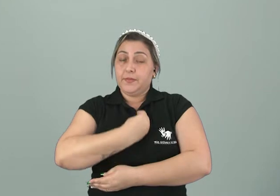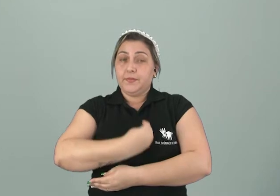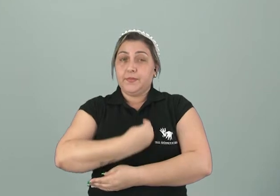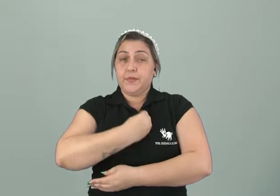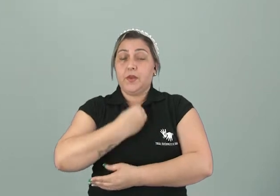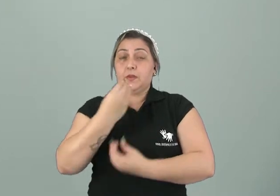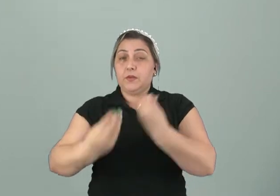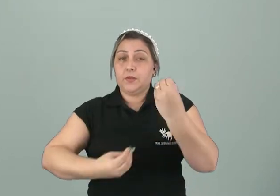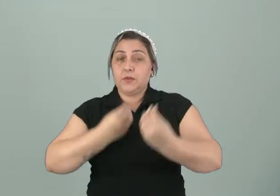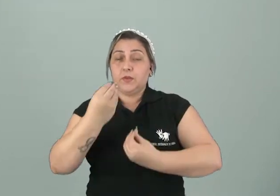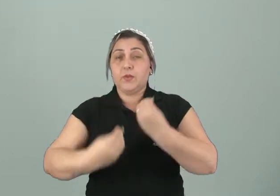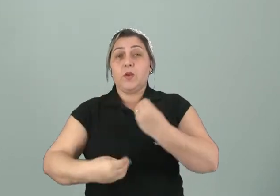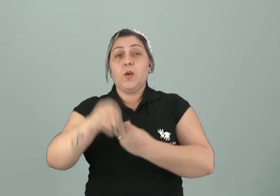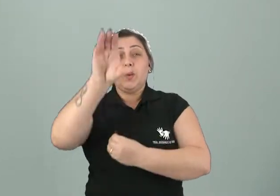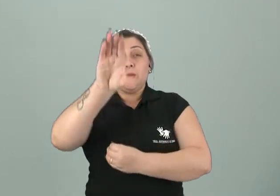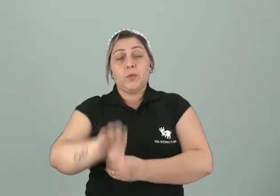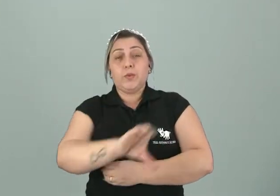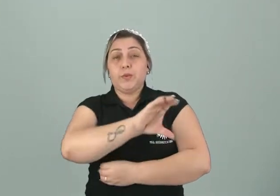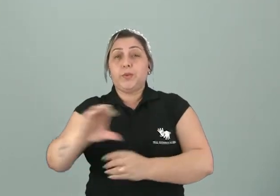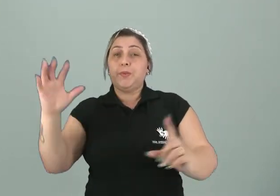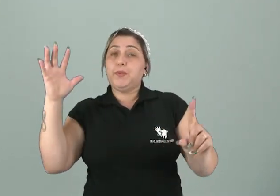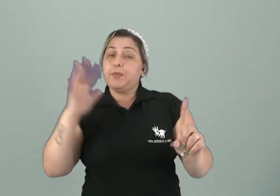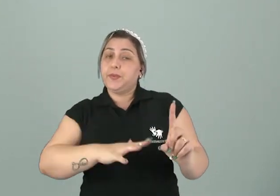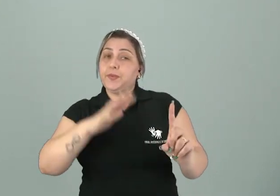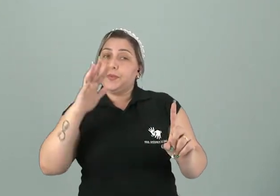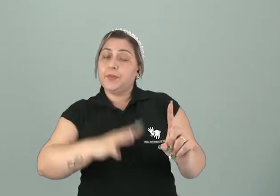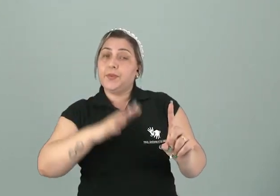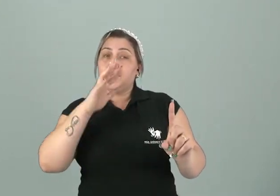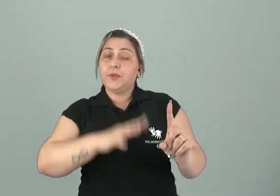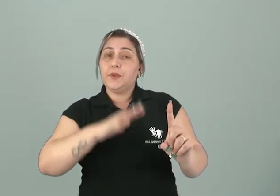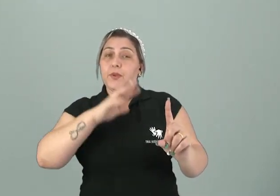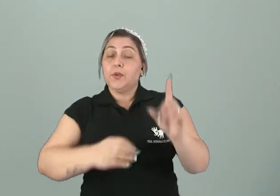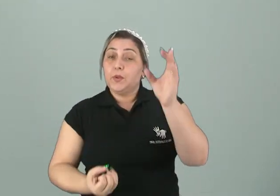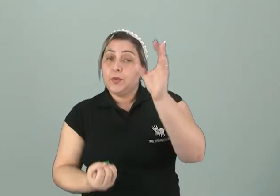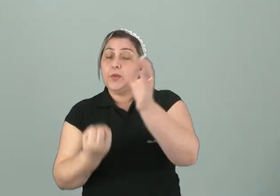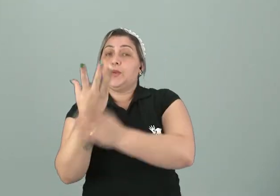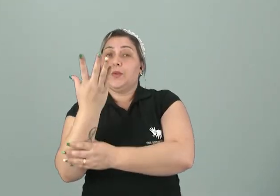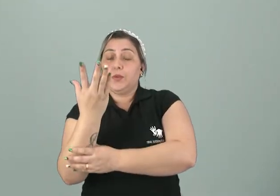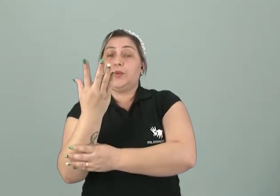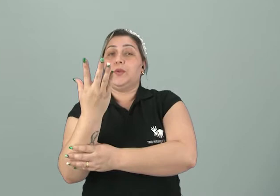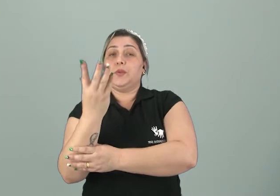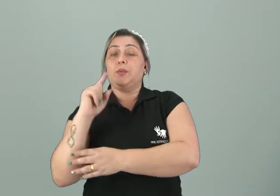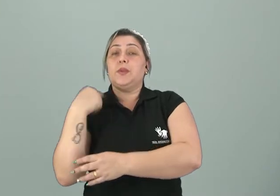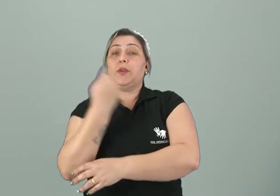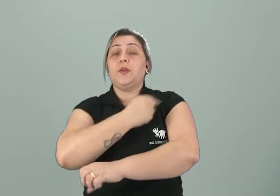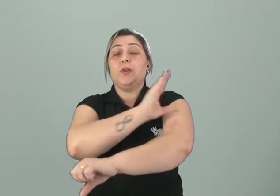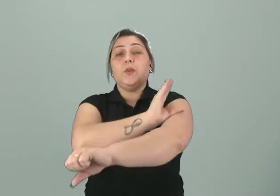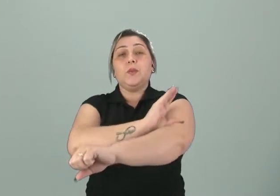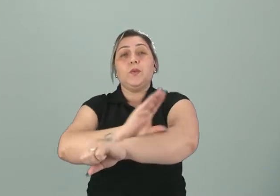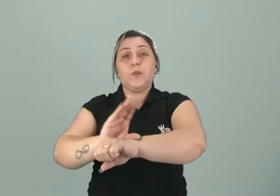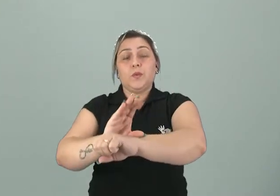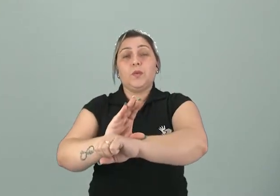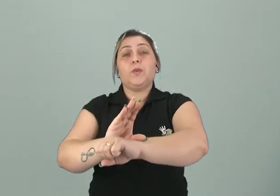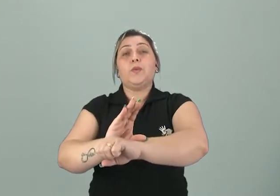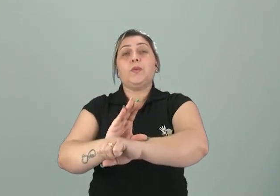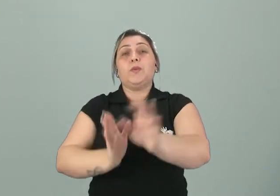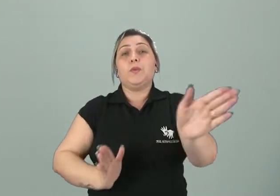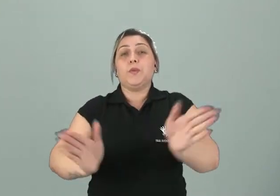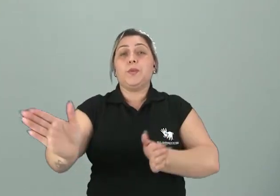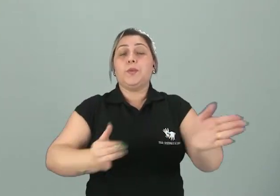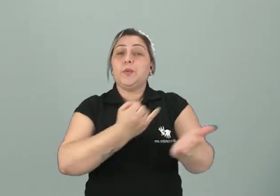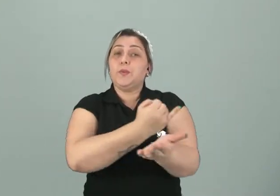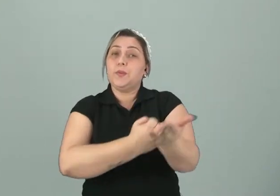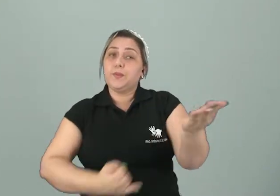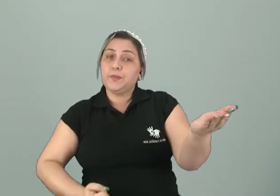de como o cristianismo influenciou na conjuntura da nossa cultura medieval, certo? Da